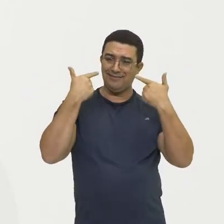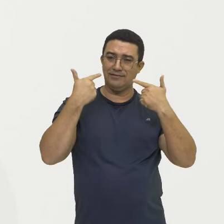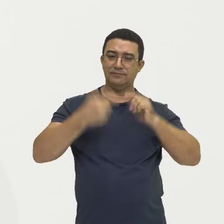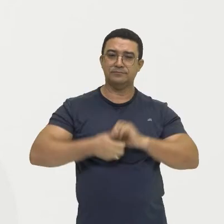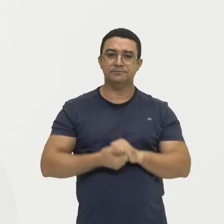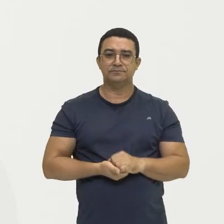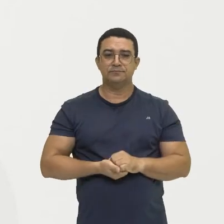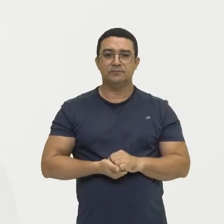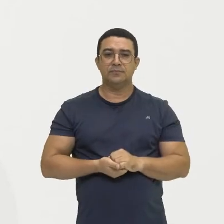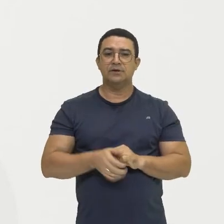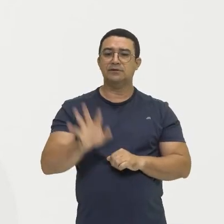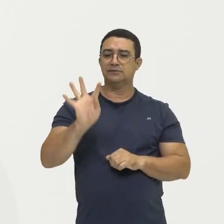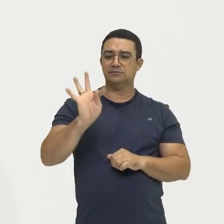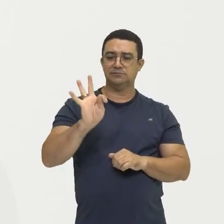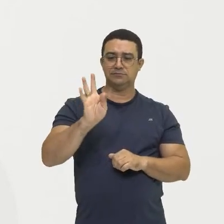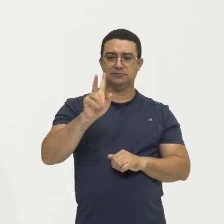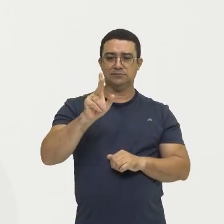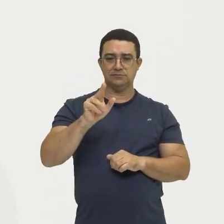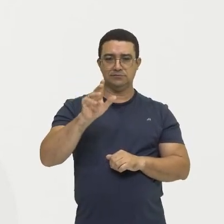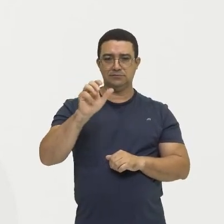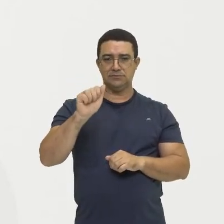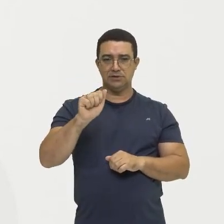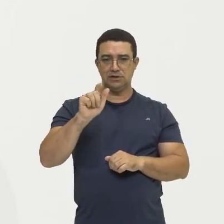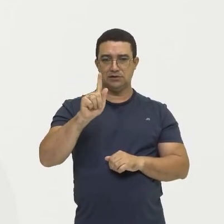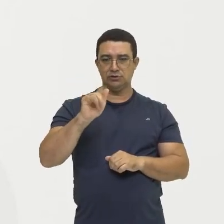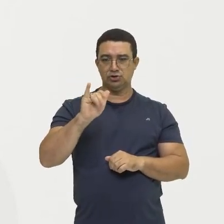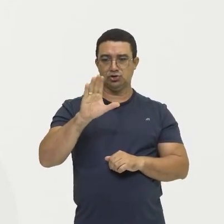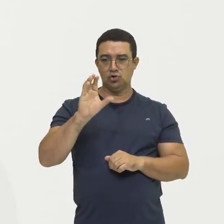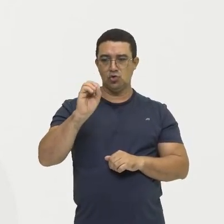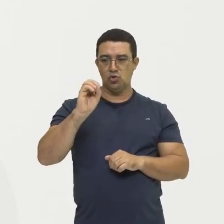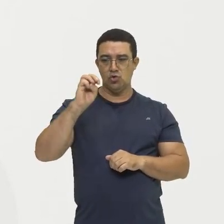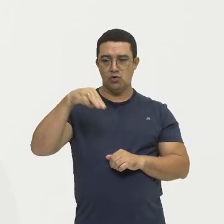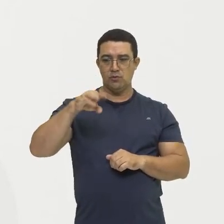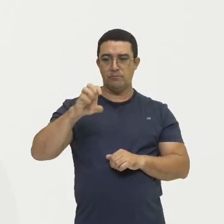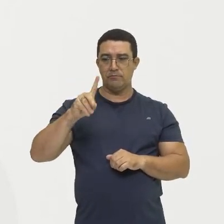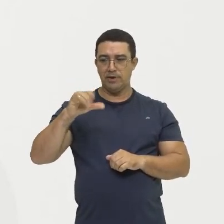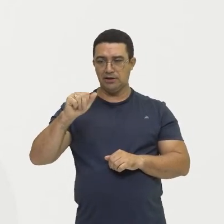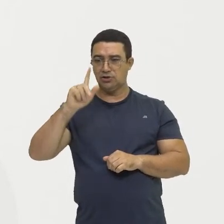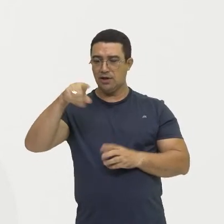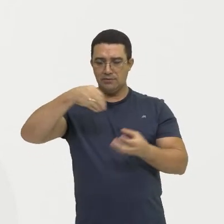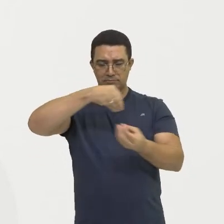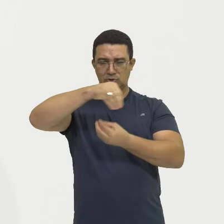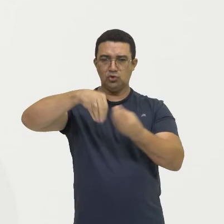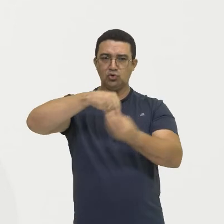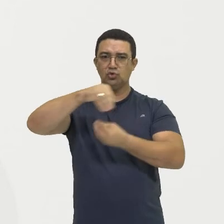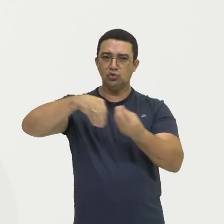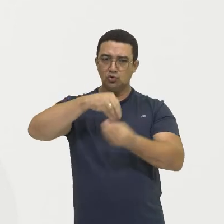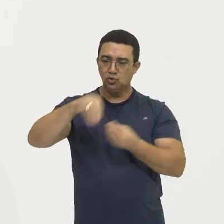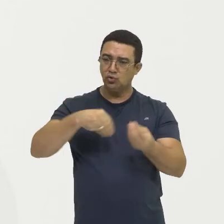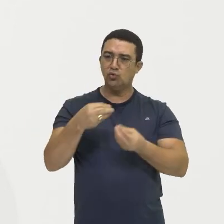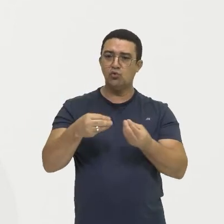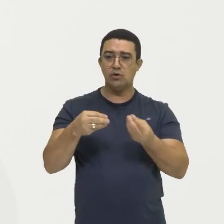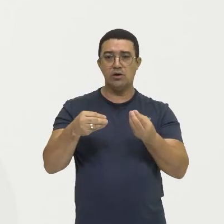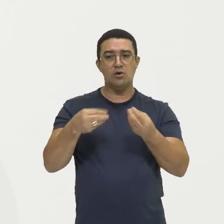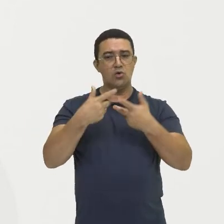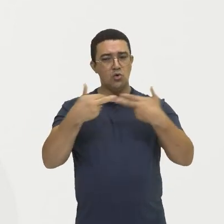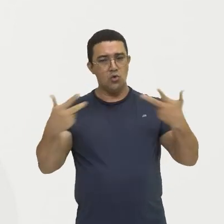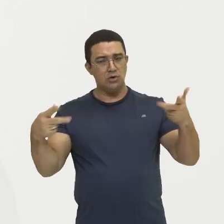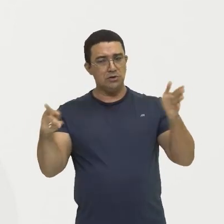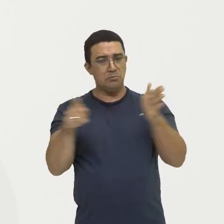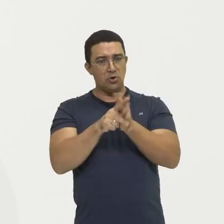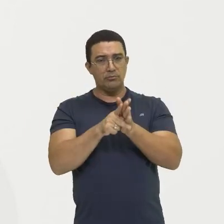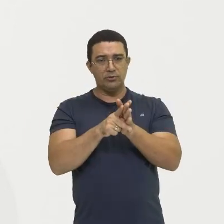a tragicomédia? Como é a tragicomédia? Modalidade que se misturam os elementos trágicos